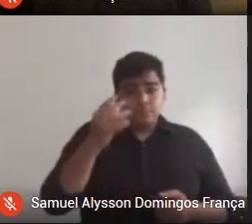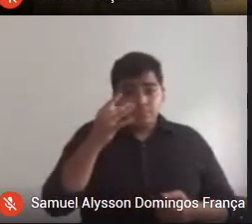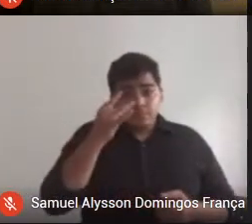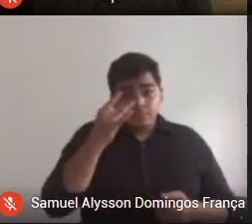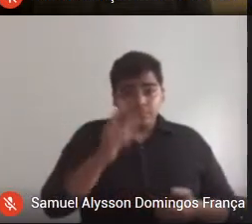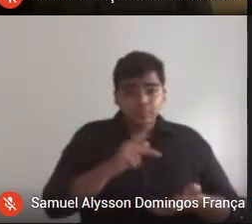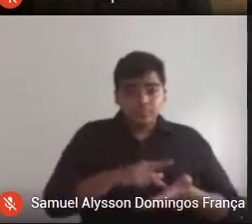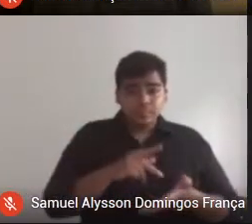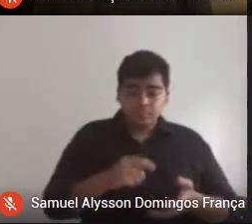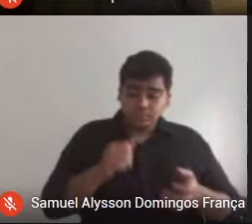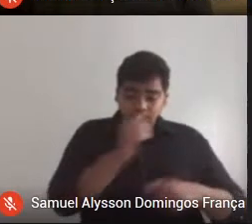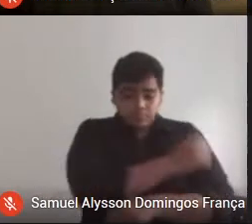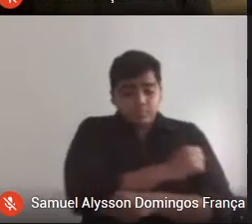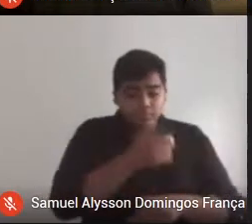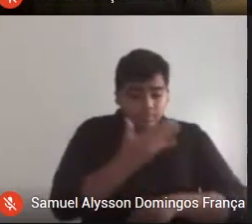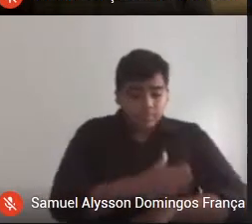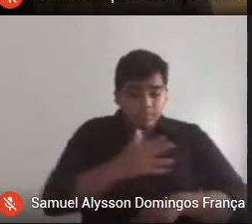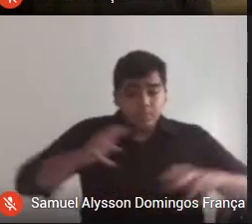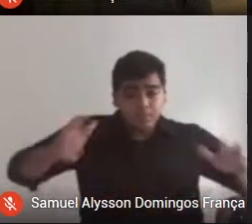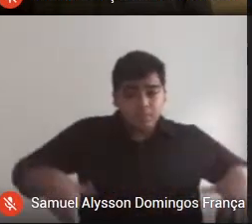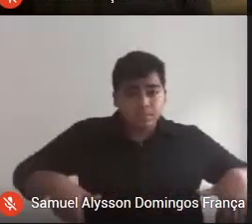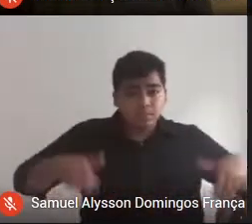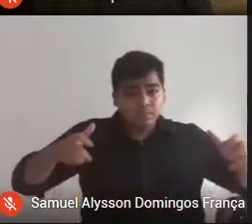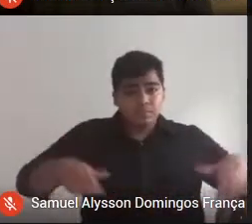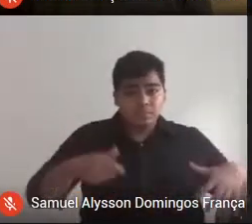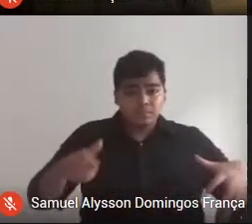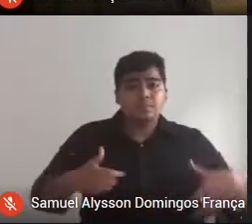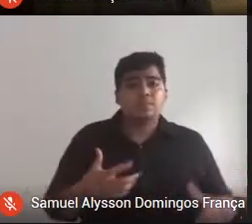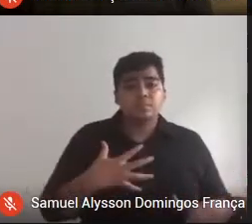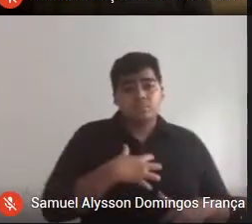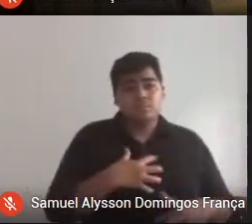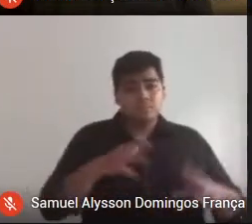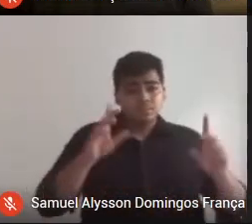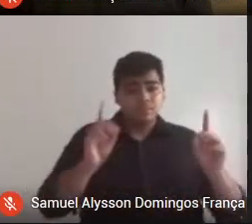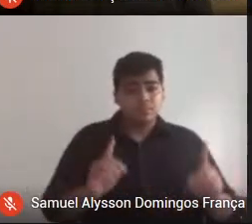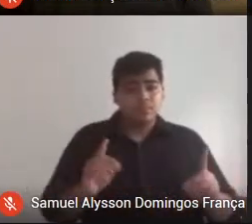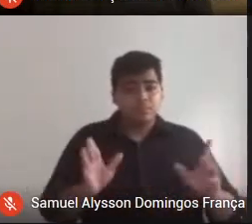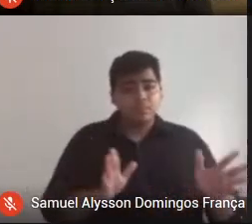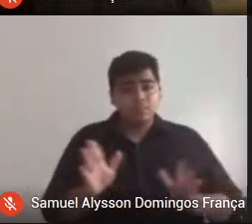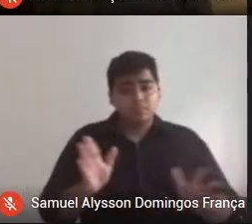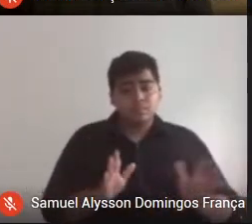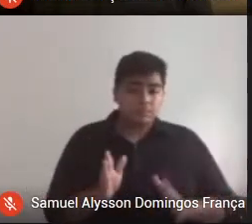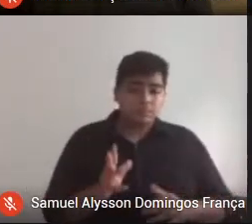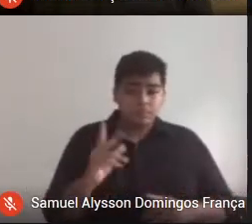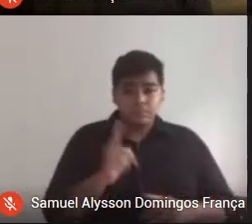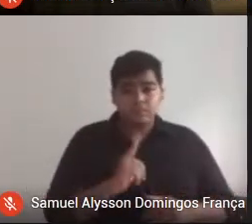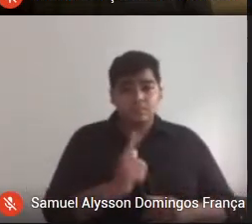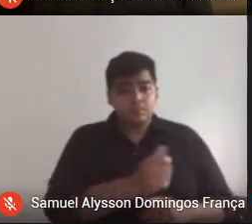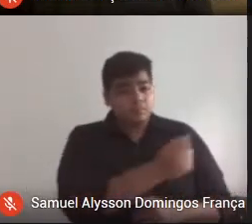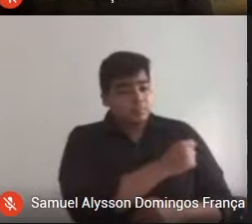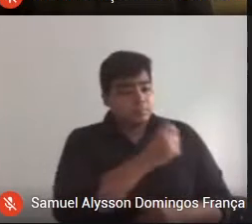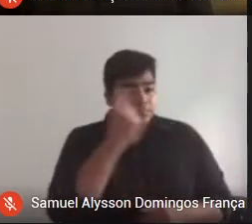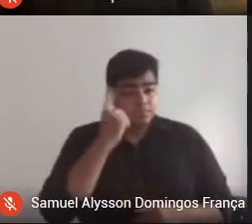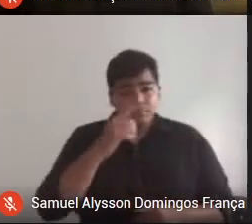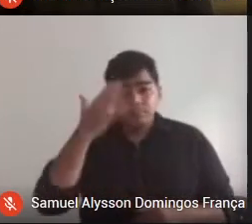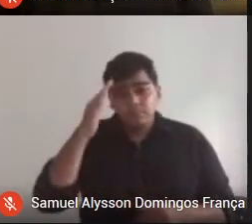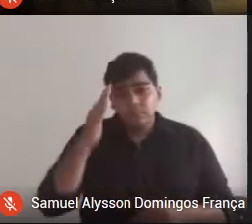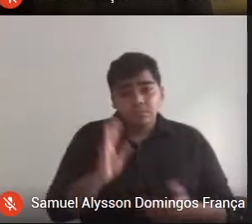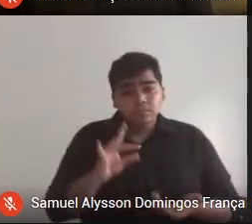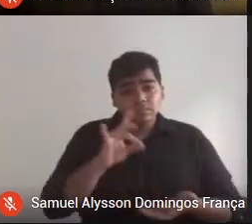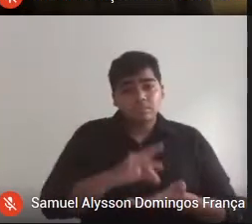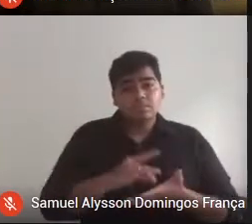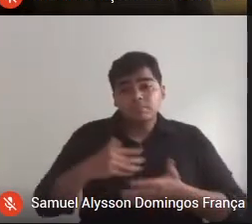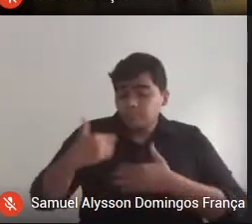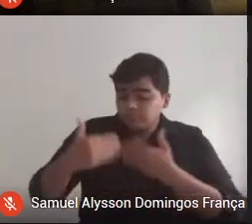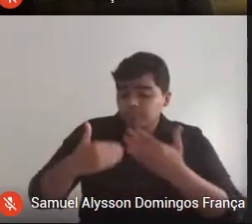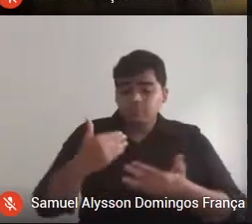andar de cadeira de roda, para ver as deficiências, né, de acessibilidade, para que eles realmente entendam esse processo e representem